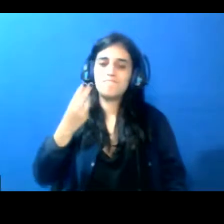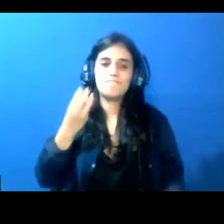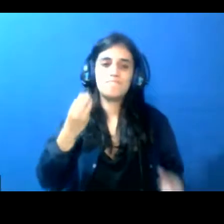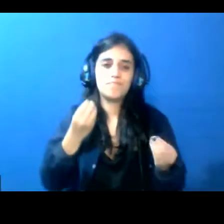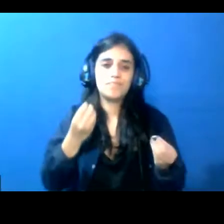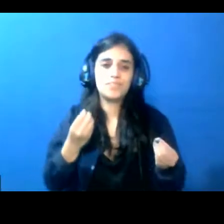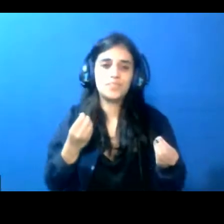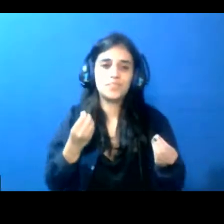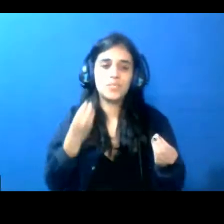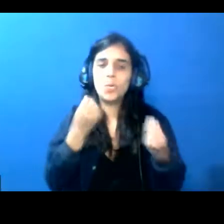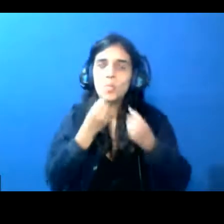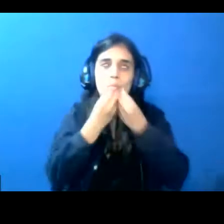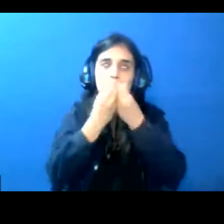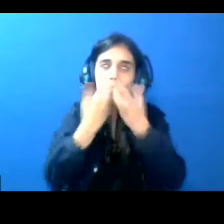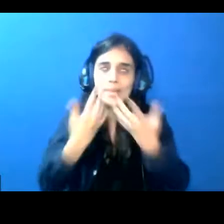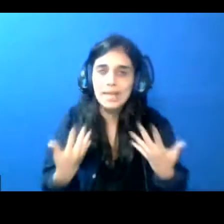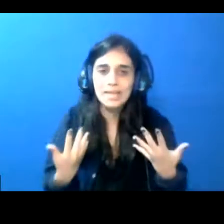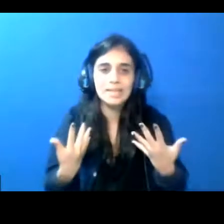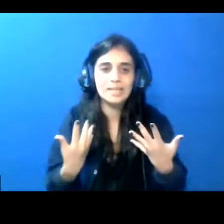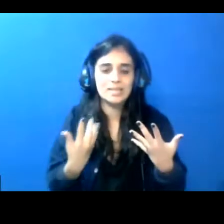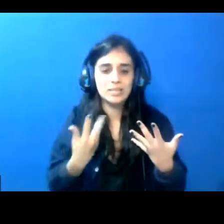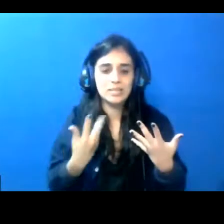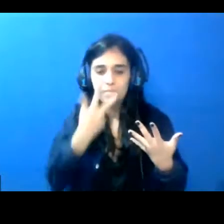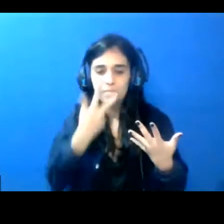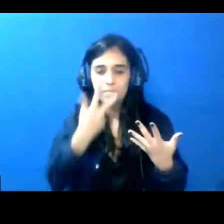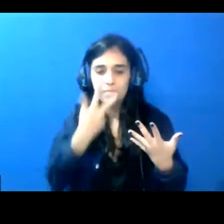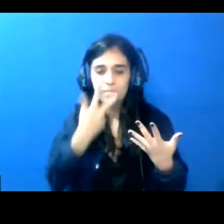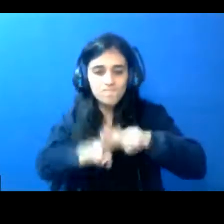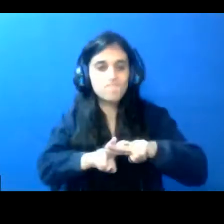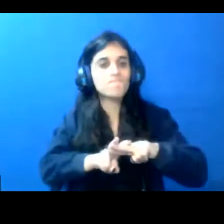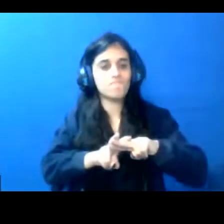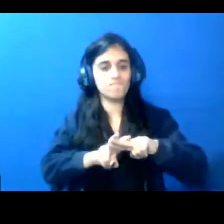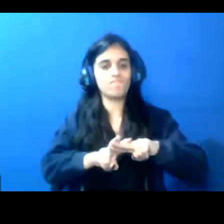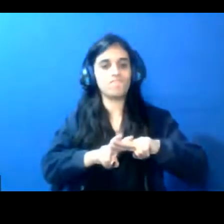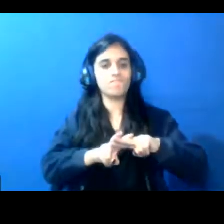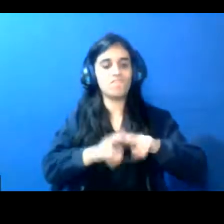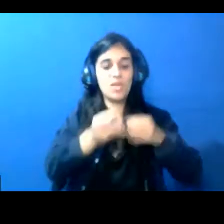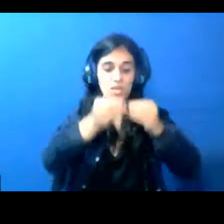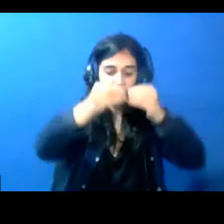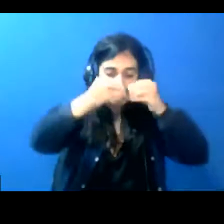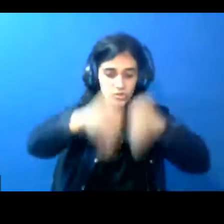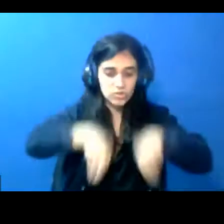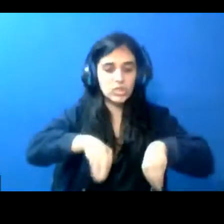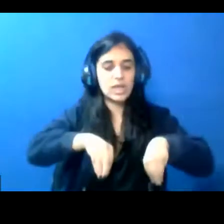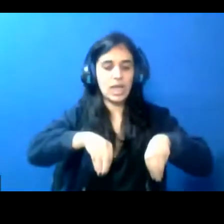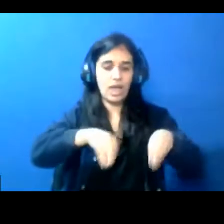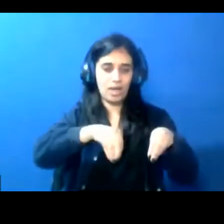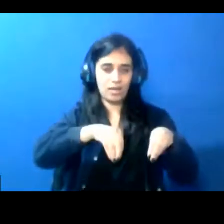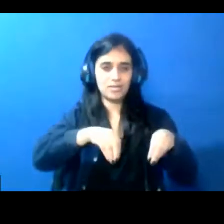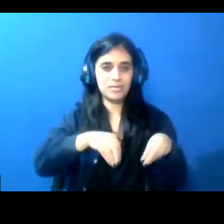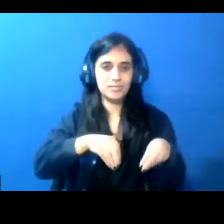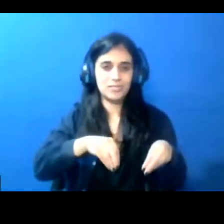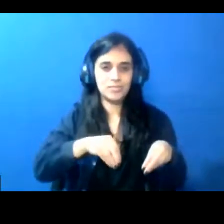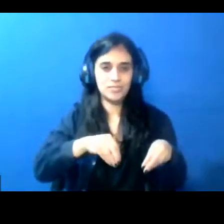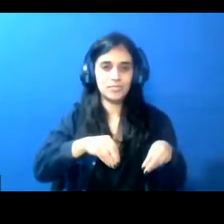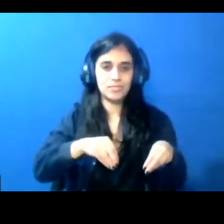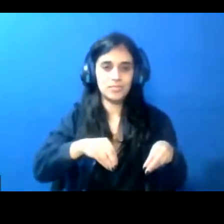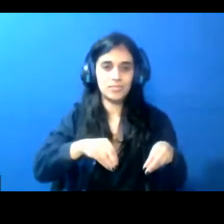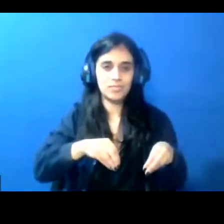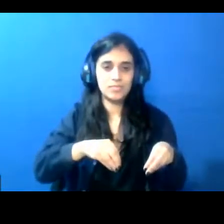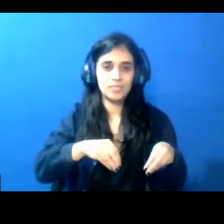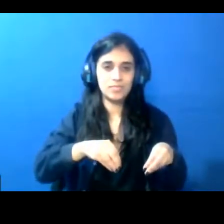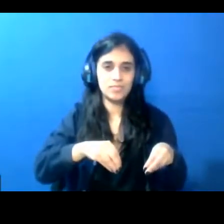como é que eu poderia dizer, condenadas por esse processo, por esse modelo, por